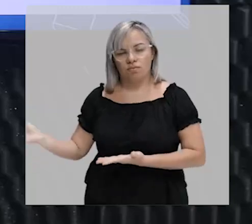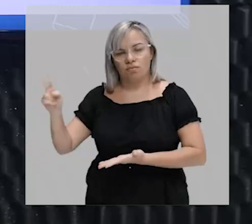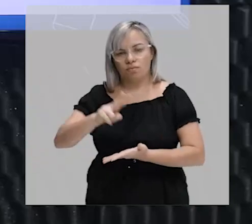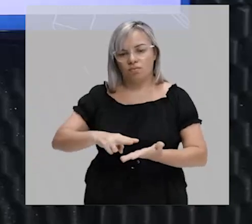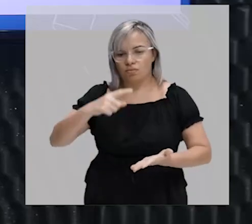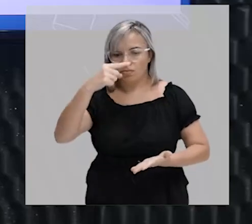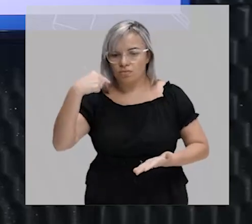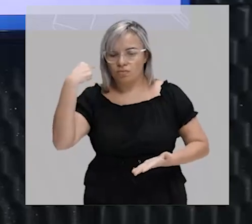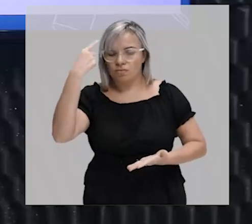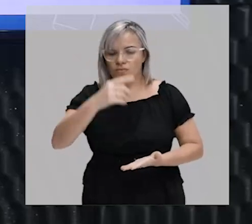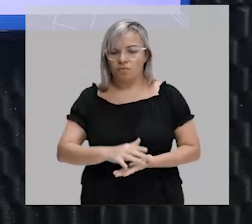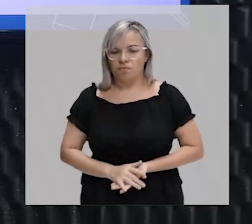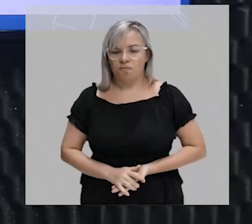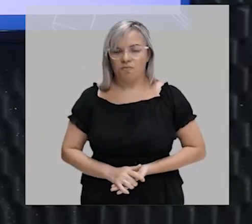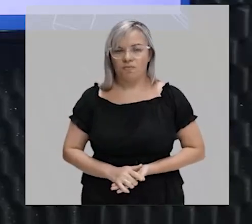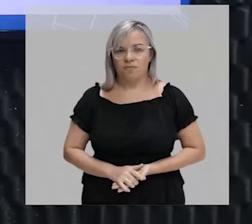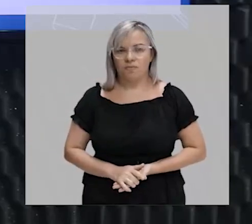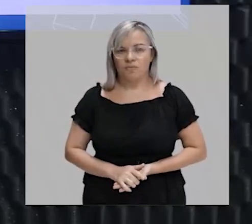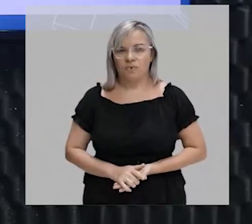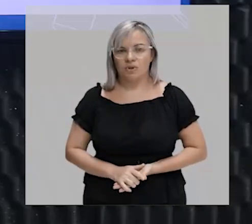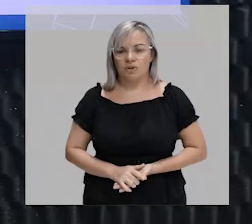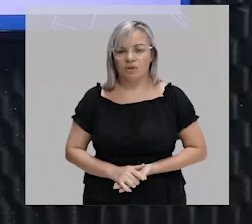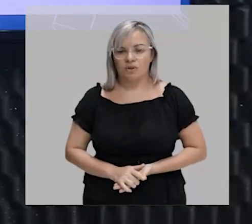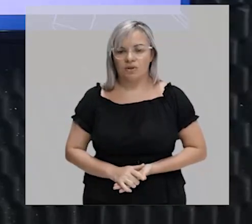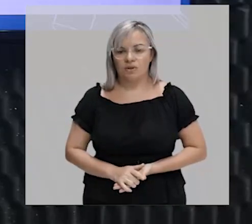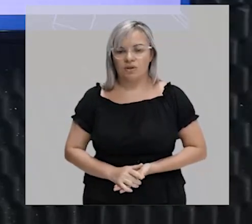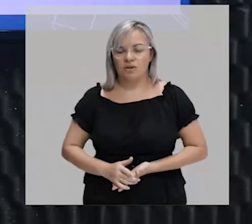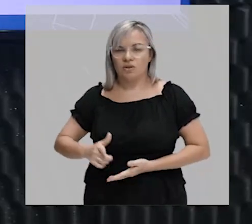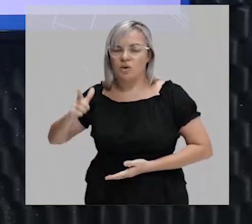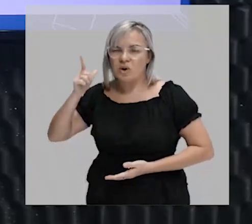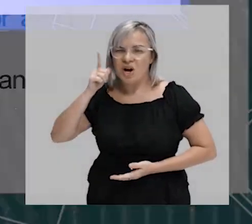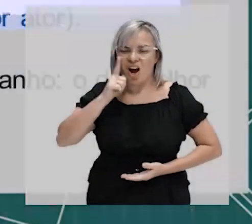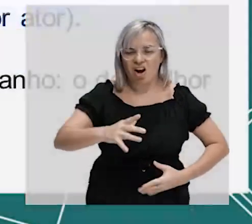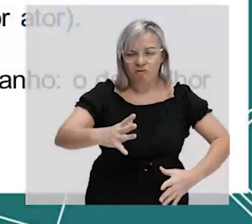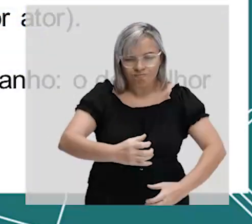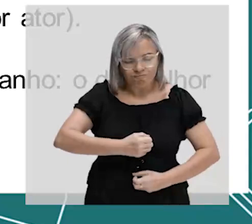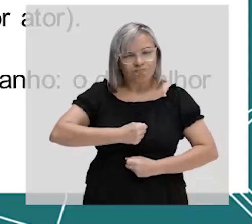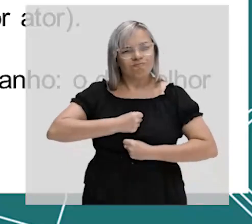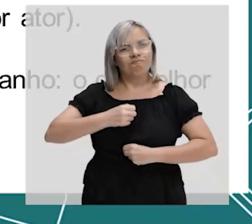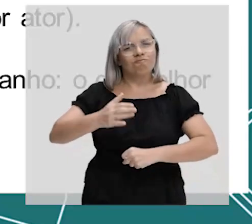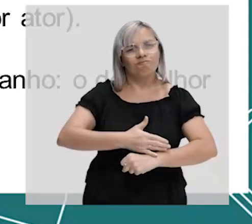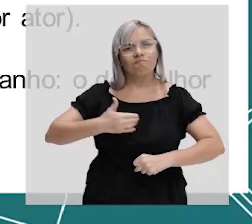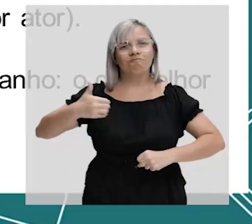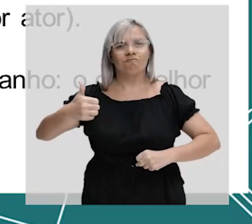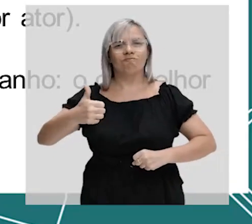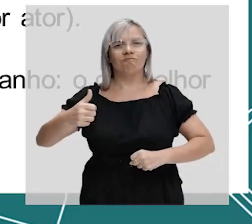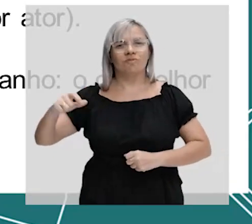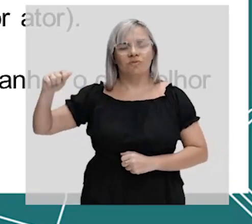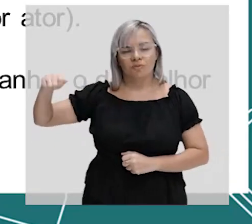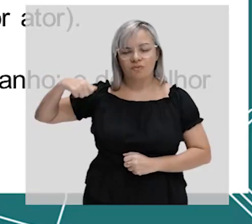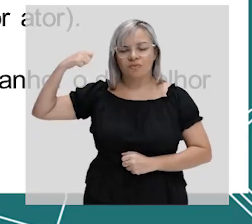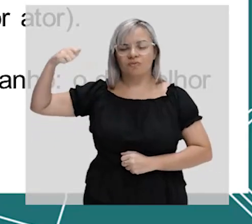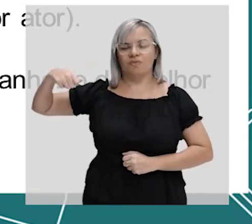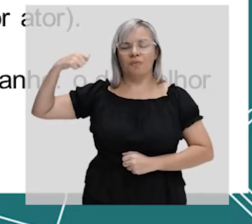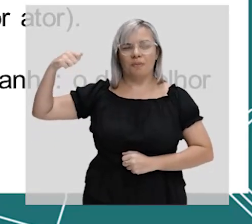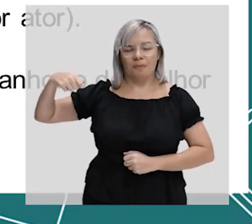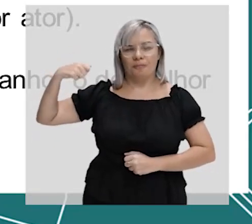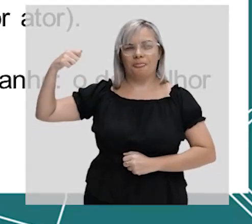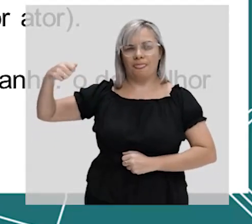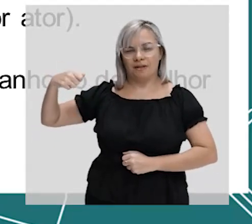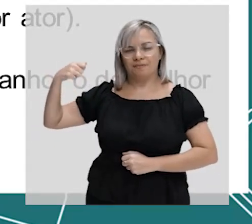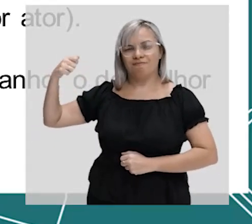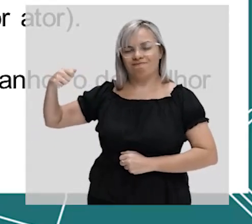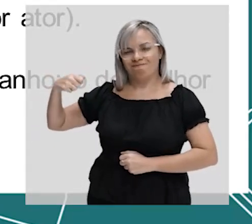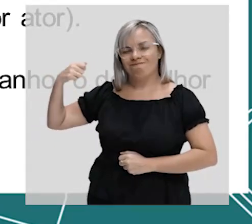el Oscar de melhor actor, tá? Então, ganhou o Oscar de melhor actor, ganhou o Oscar de